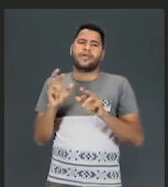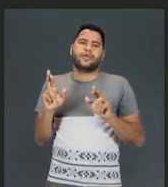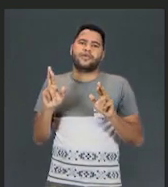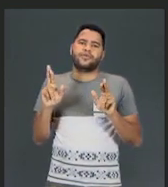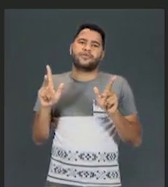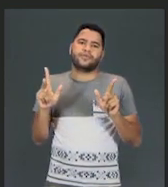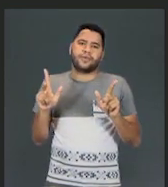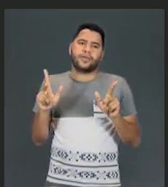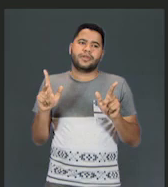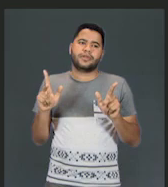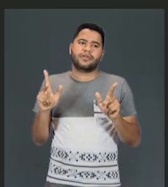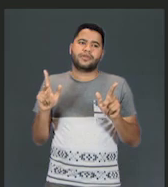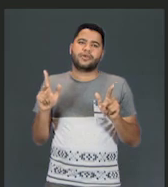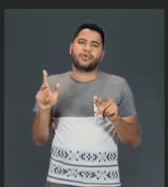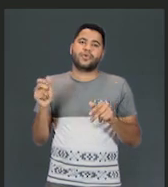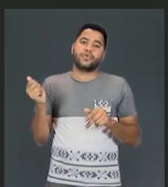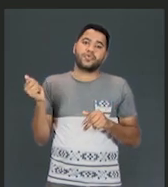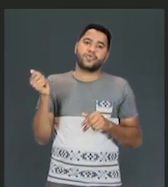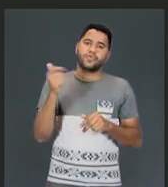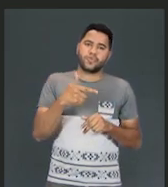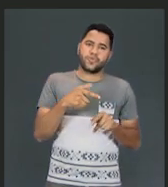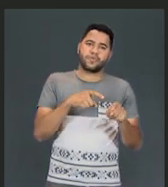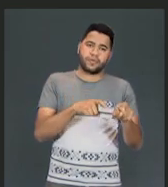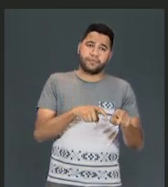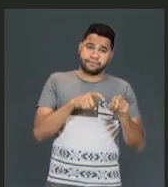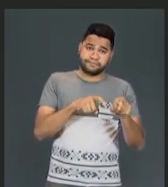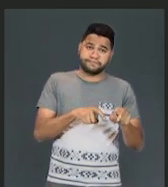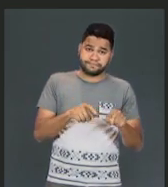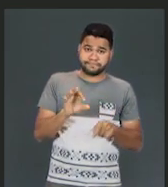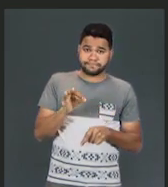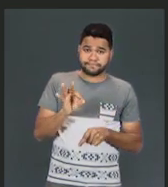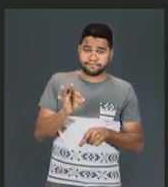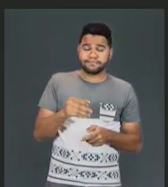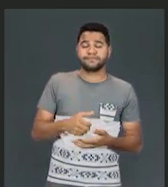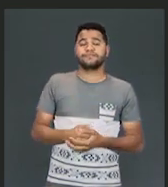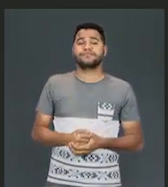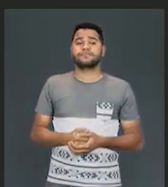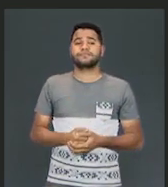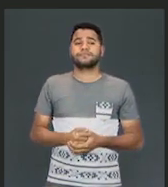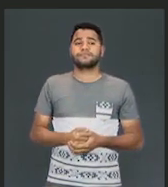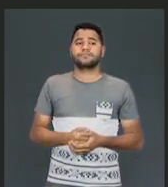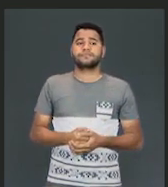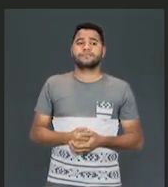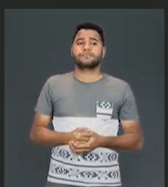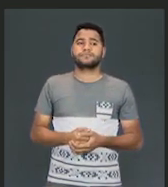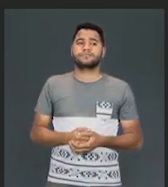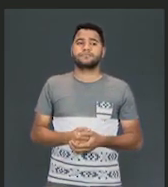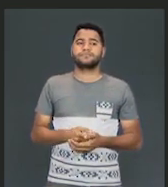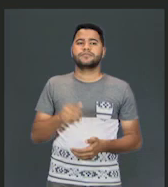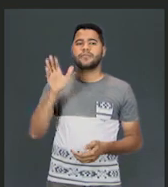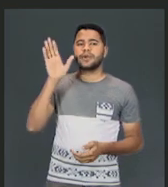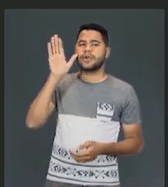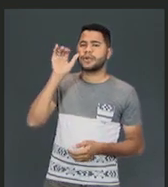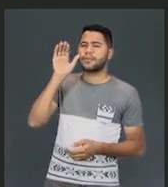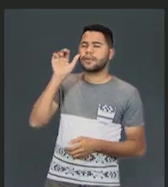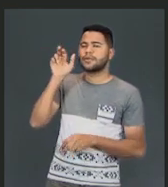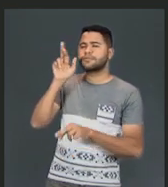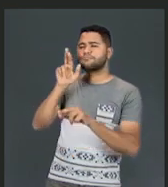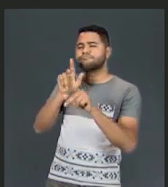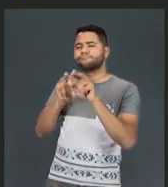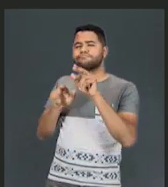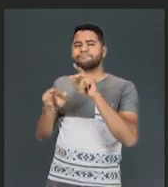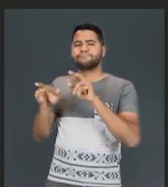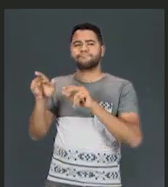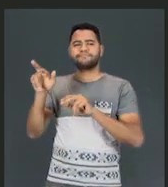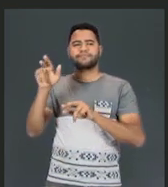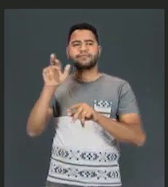diferente não entende de um pôr do sol no interior não é pessoal a Prost Eight different sides e